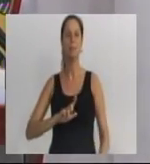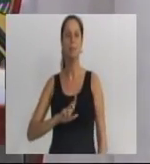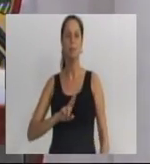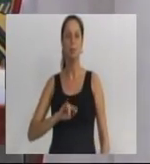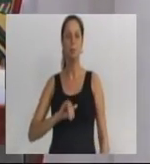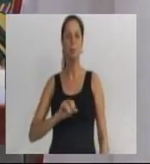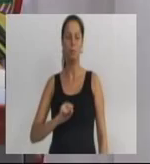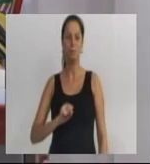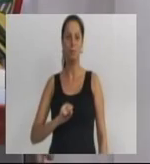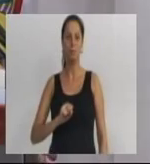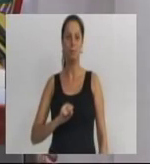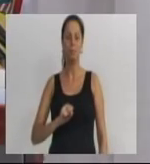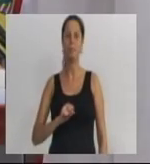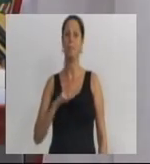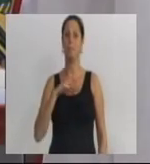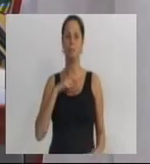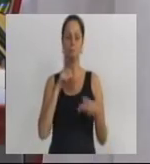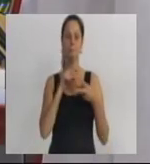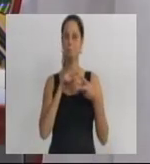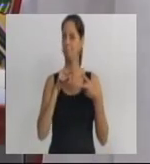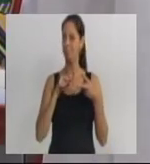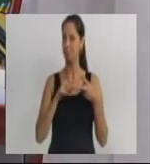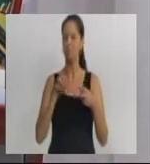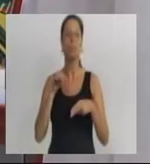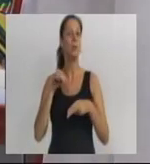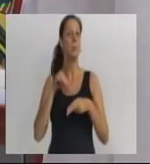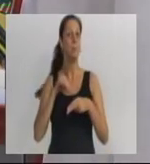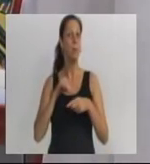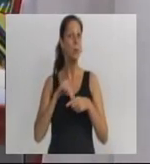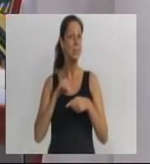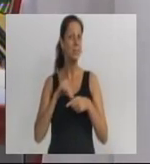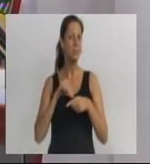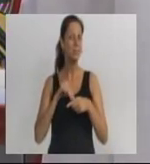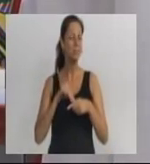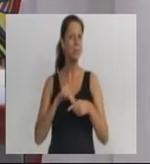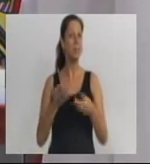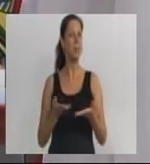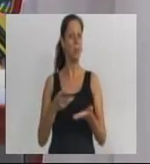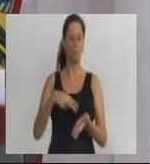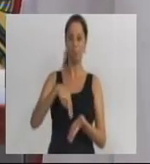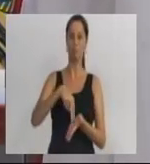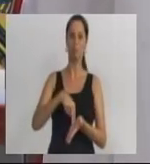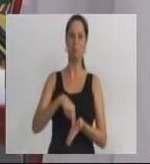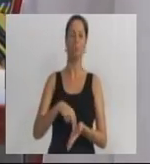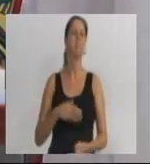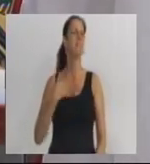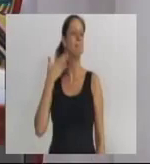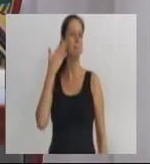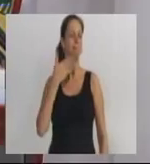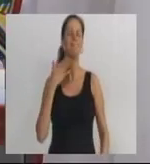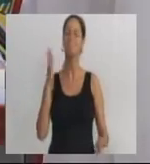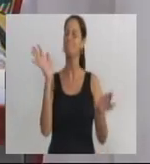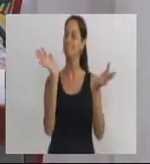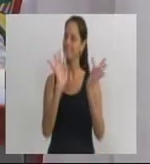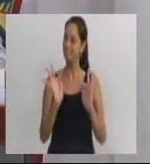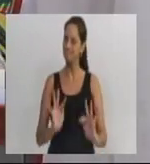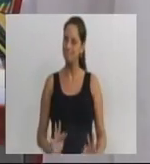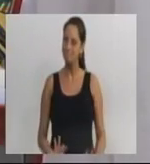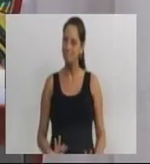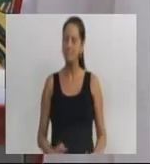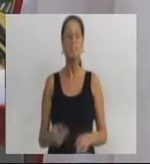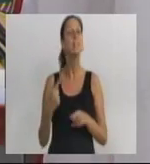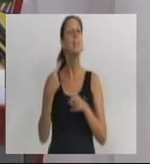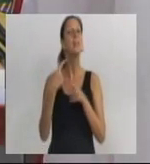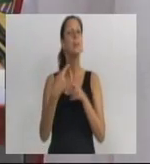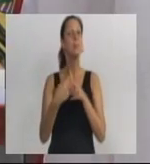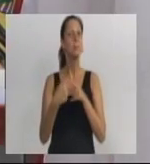São dois motivos que me levam, vereador César, sim, estar aqui hoje feliz, até porque